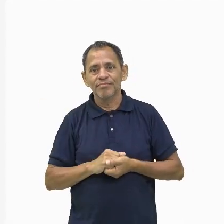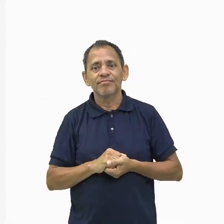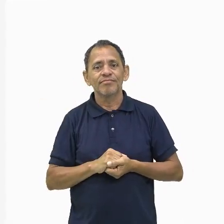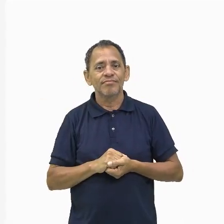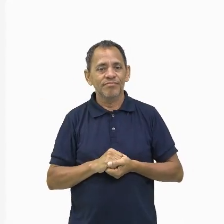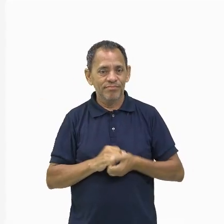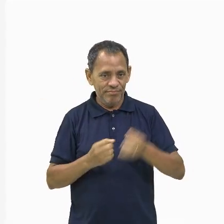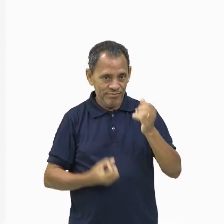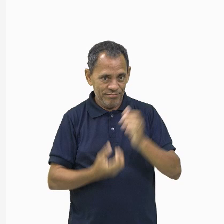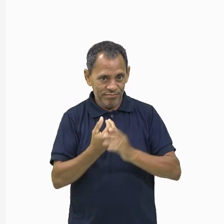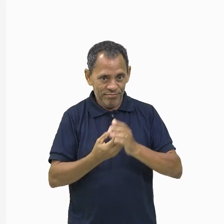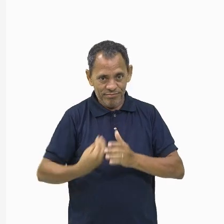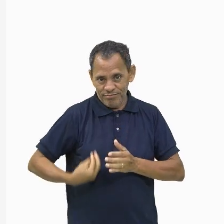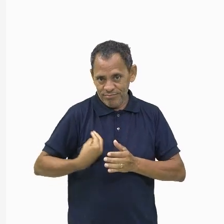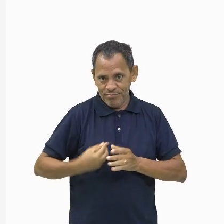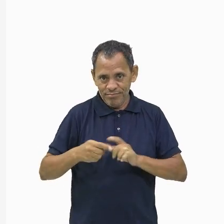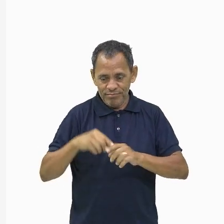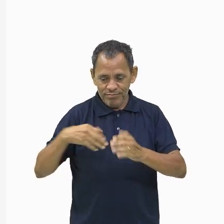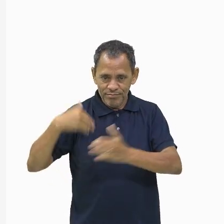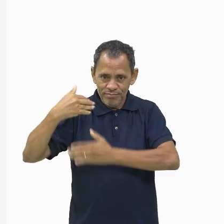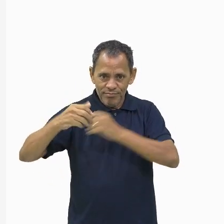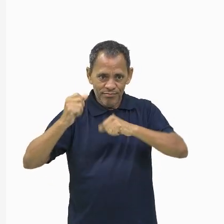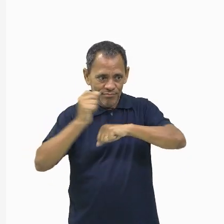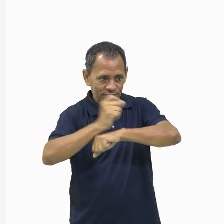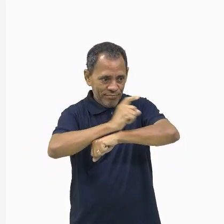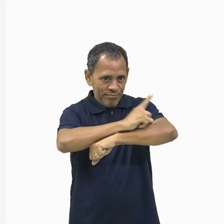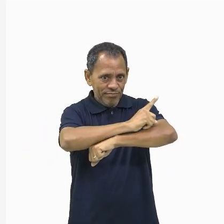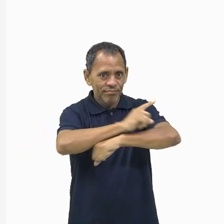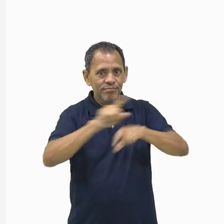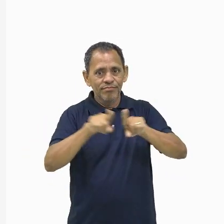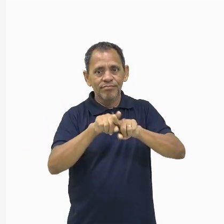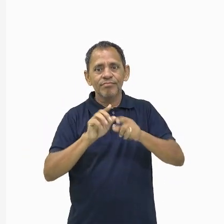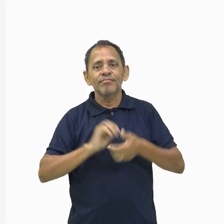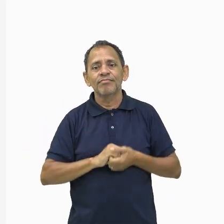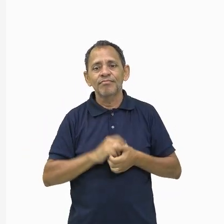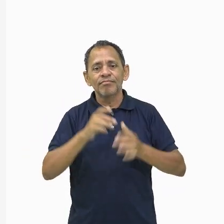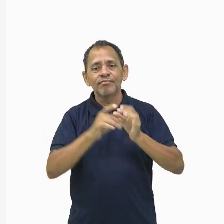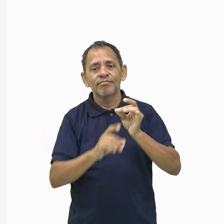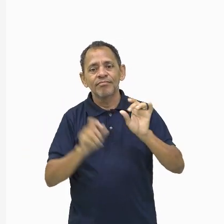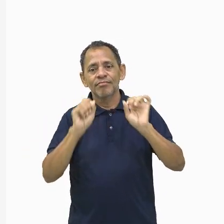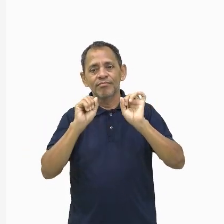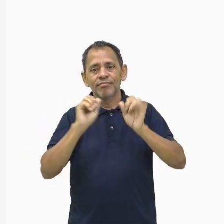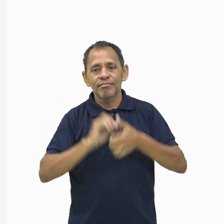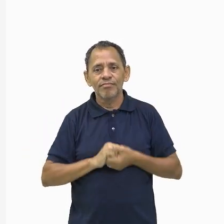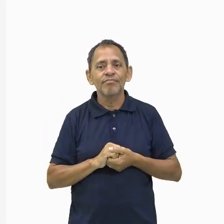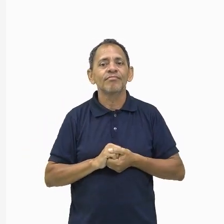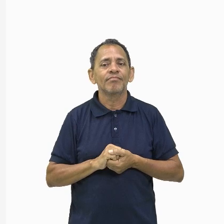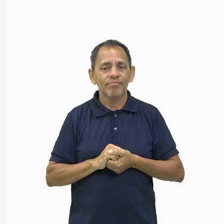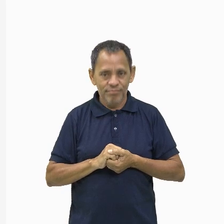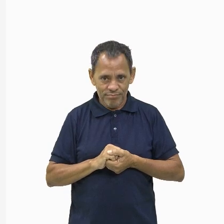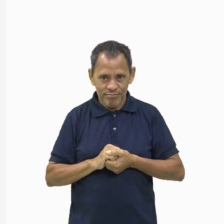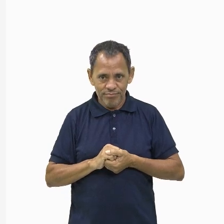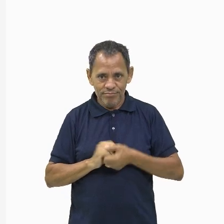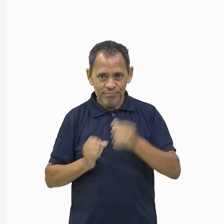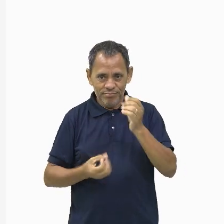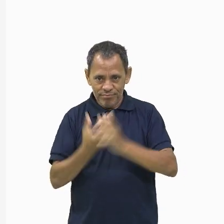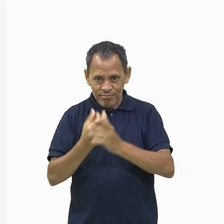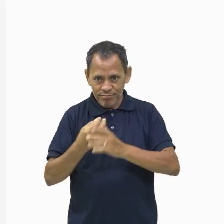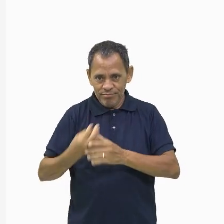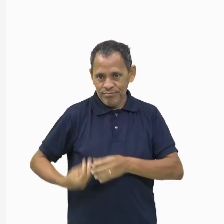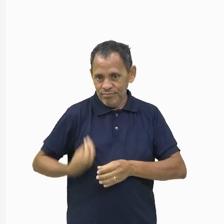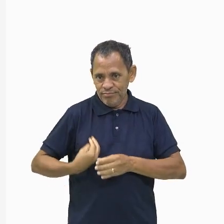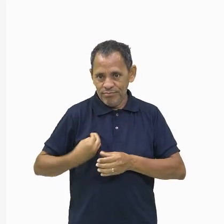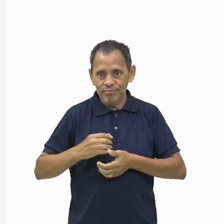Origem da vida e evolução das espécies. Detalhamento: a origem da vida e das espécies a partir